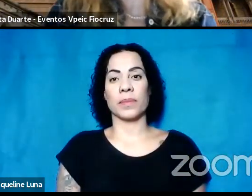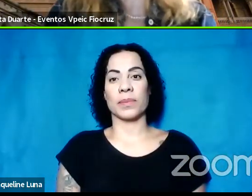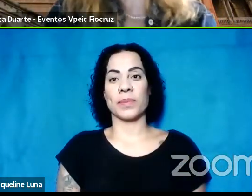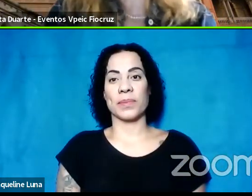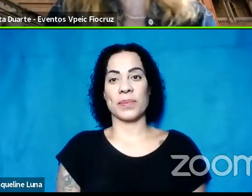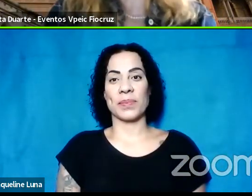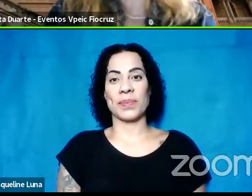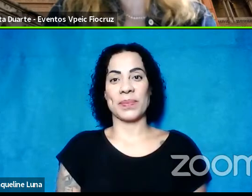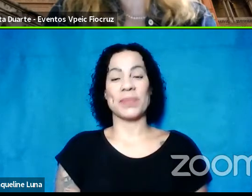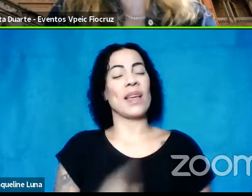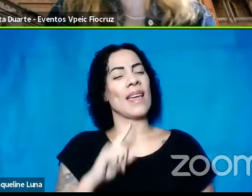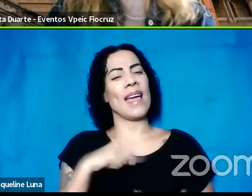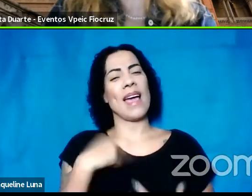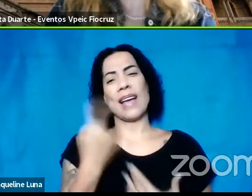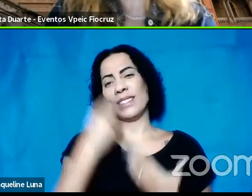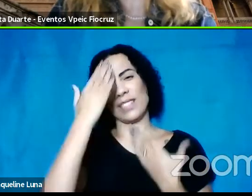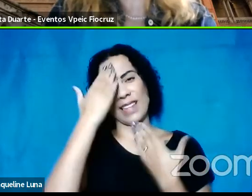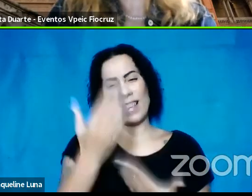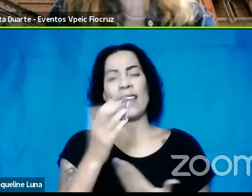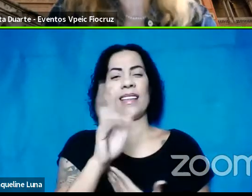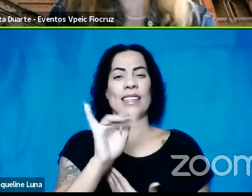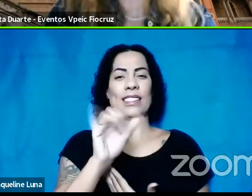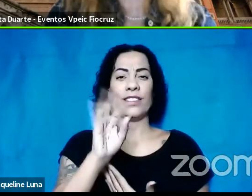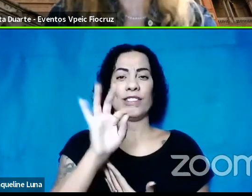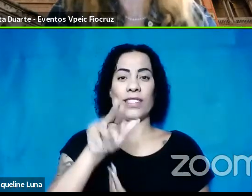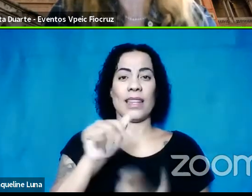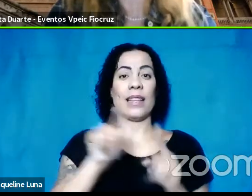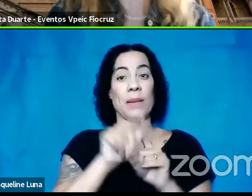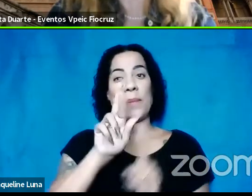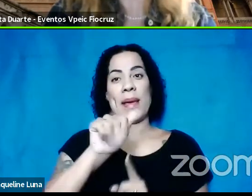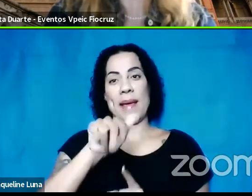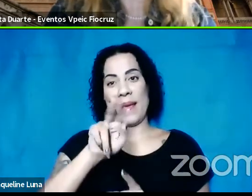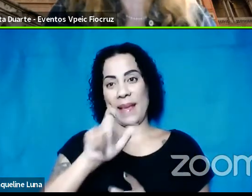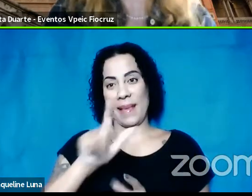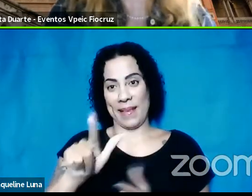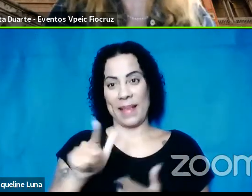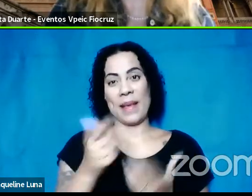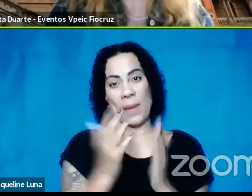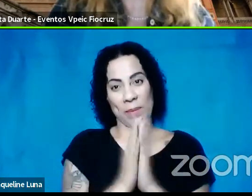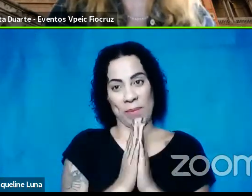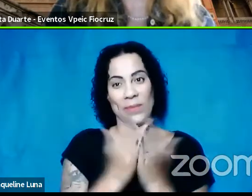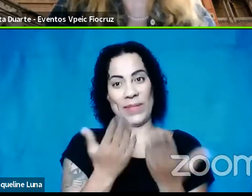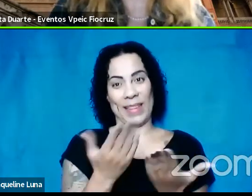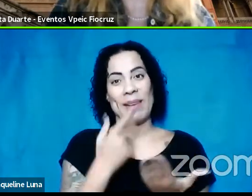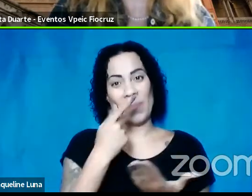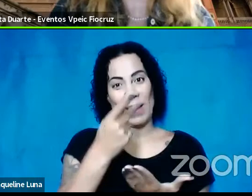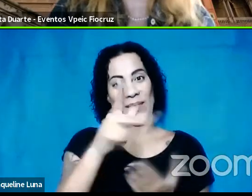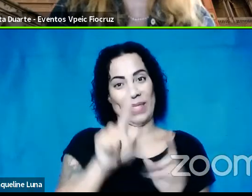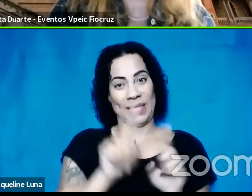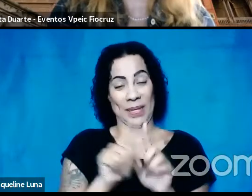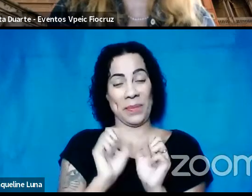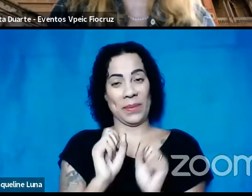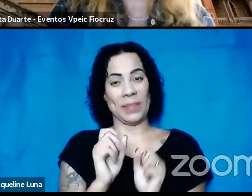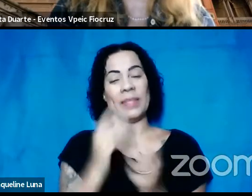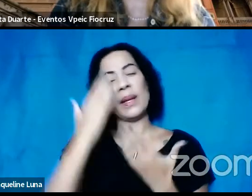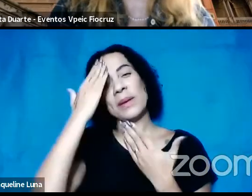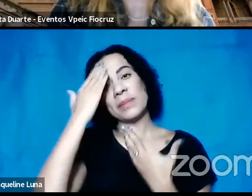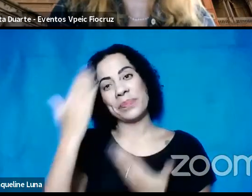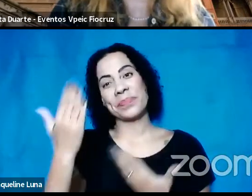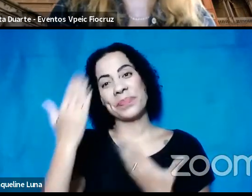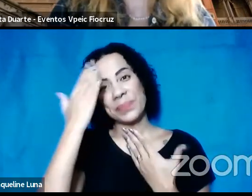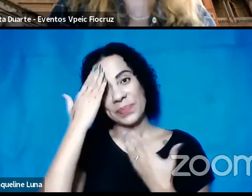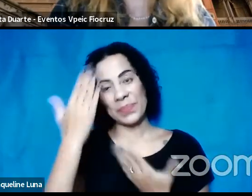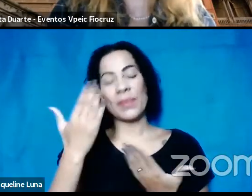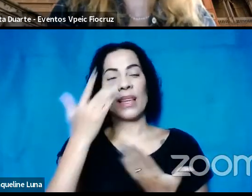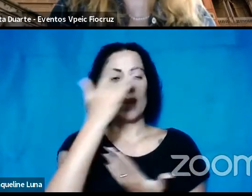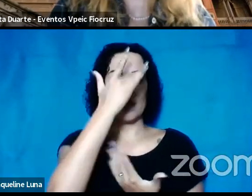Obrigada. A gente que agradece, Cristina, Raquel. Raquel, por favor, a palavra é sua também. Obrigada,